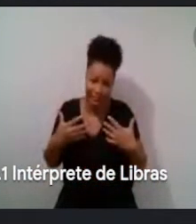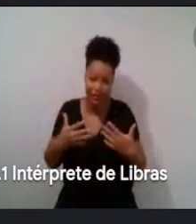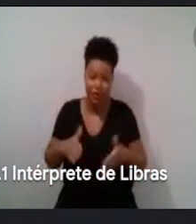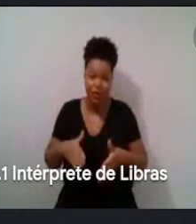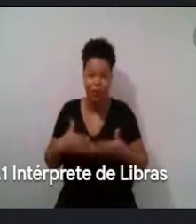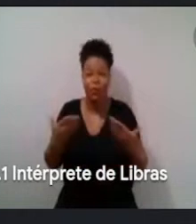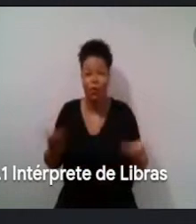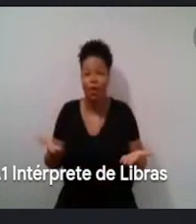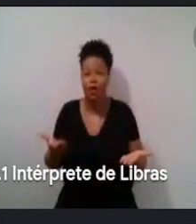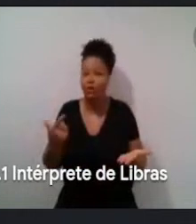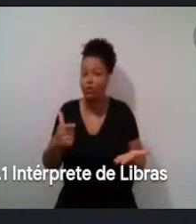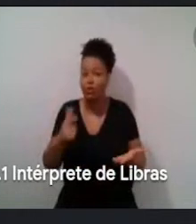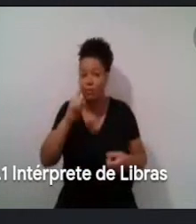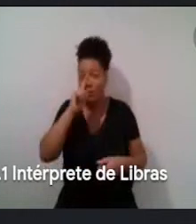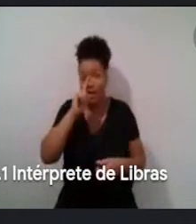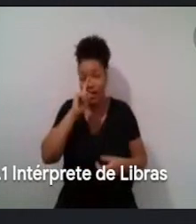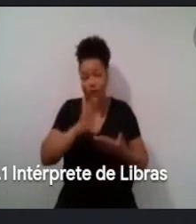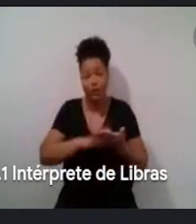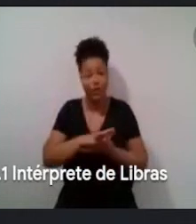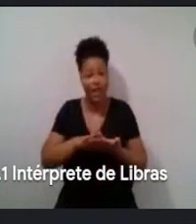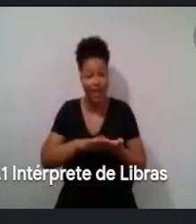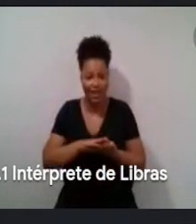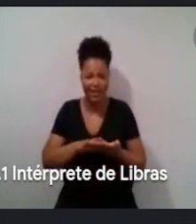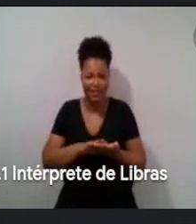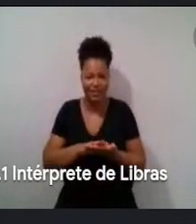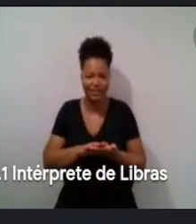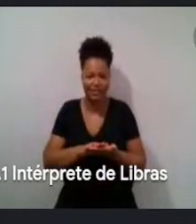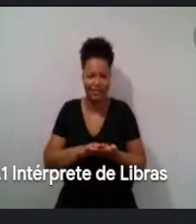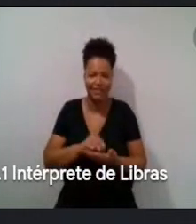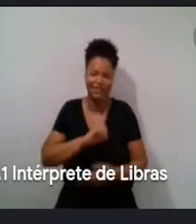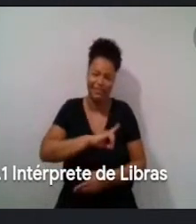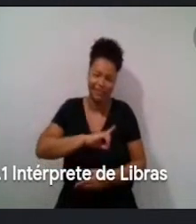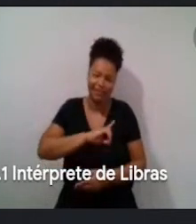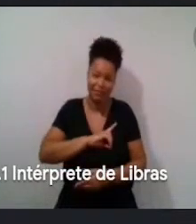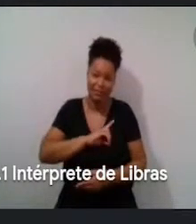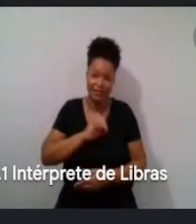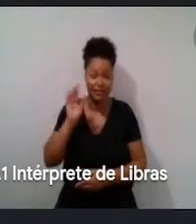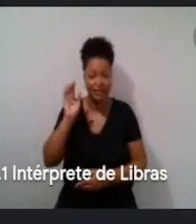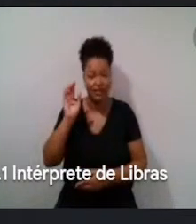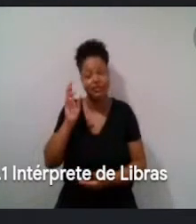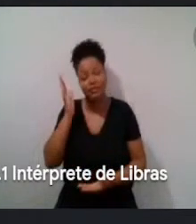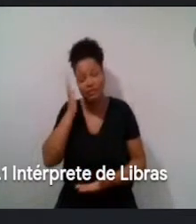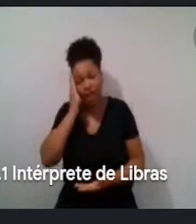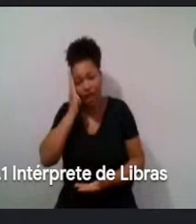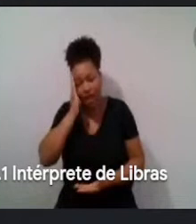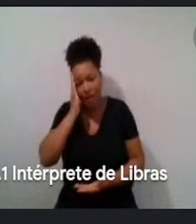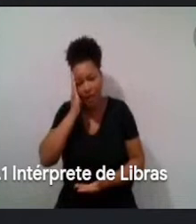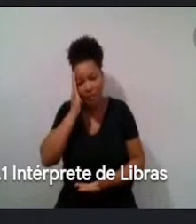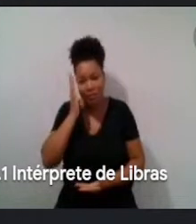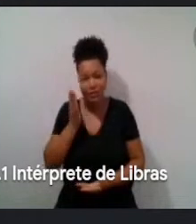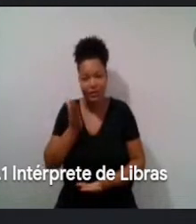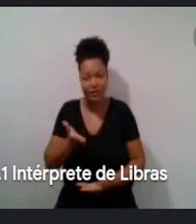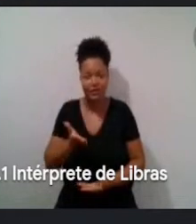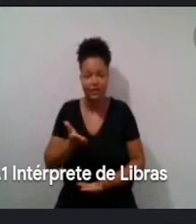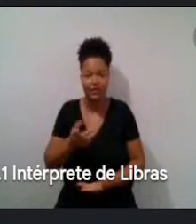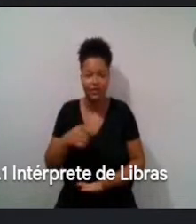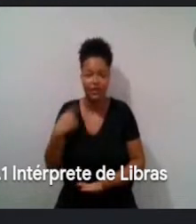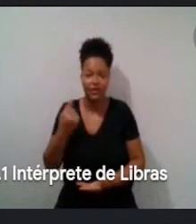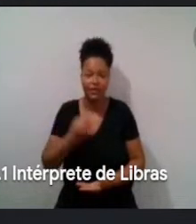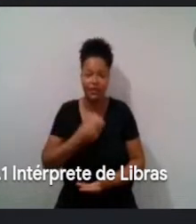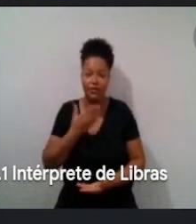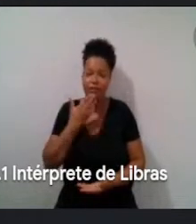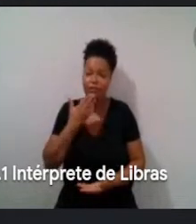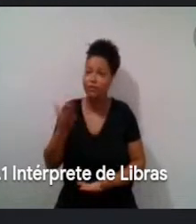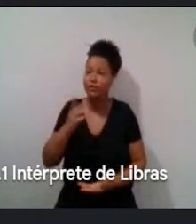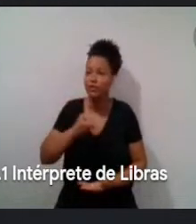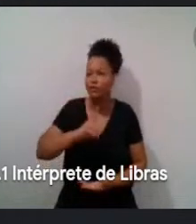estivermos correndo risco. Desembargador, eu peço mesmo, sabe, né, que a gente pediu a Deus